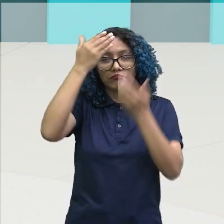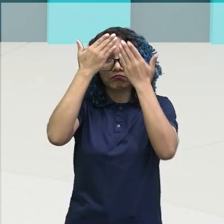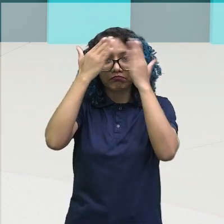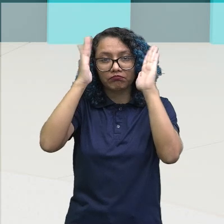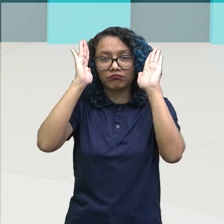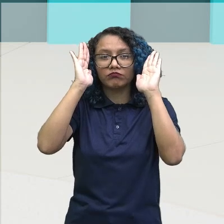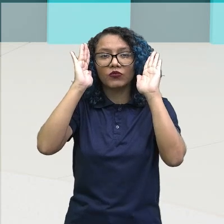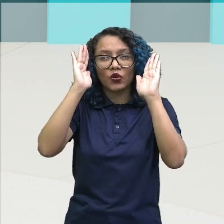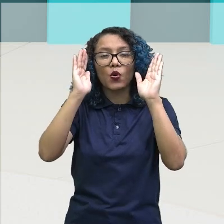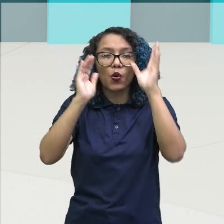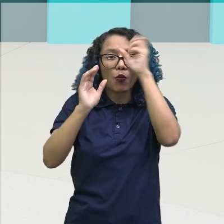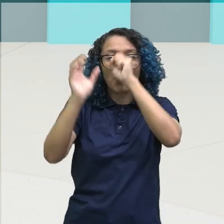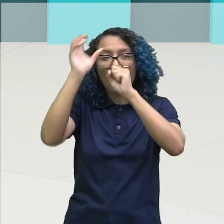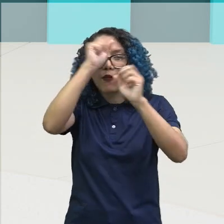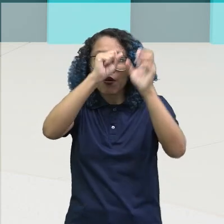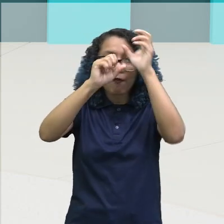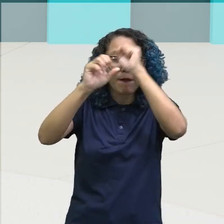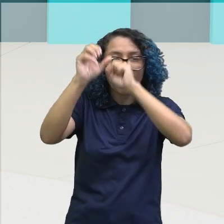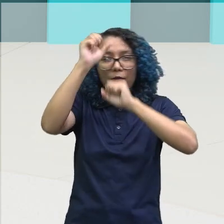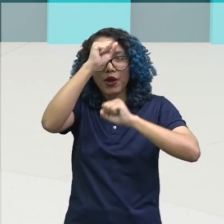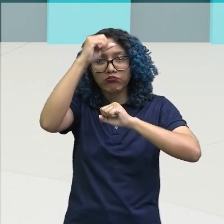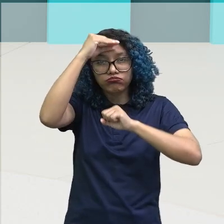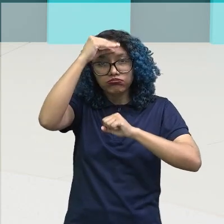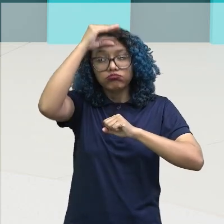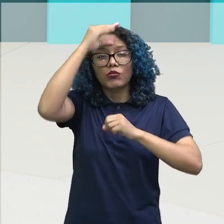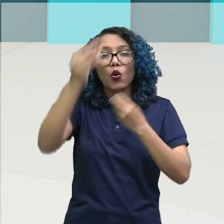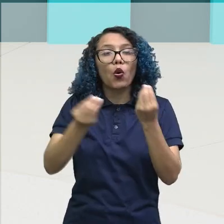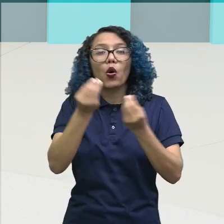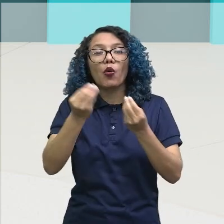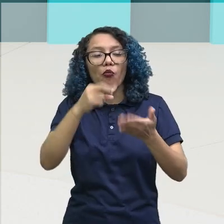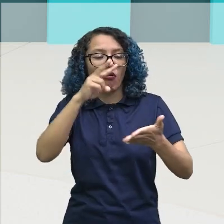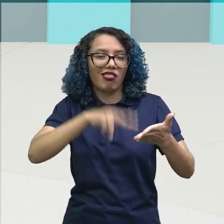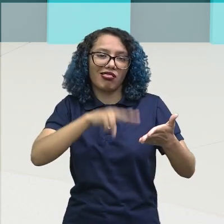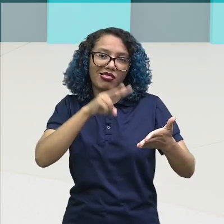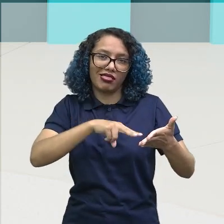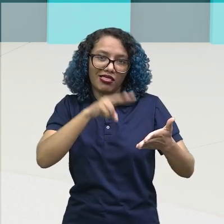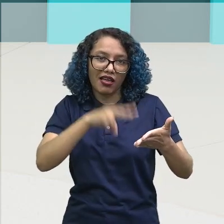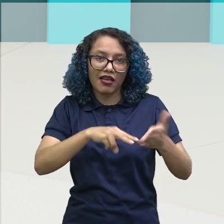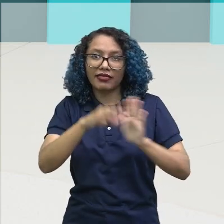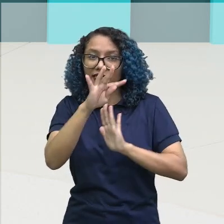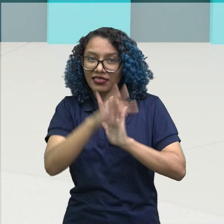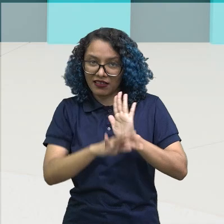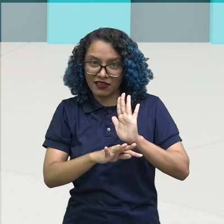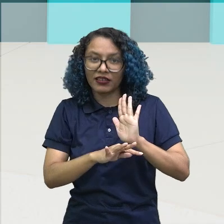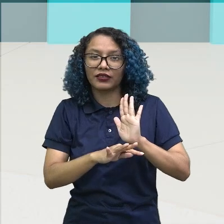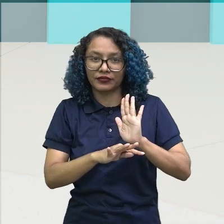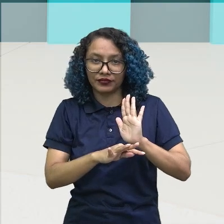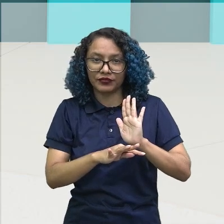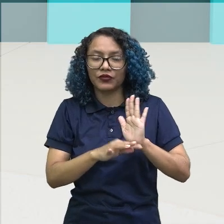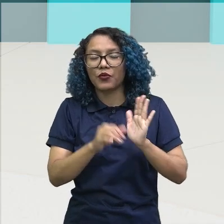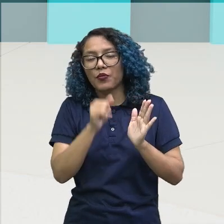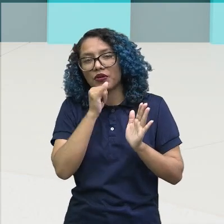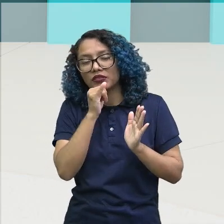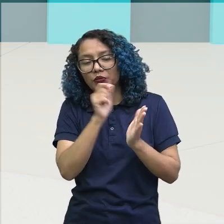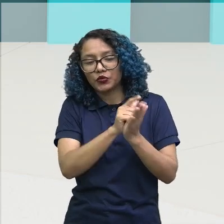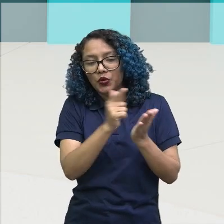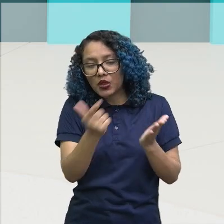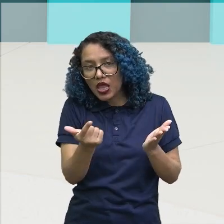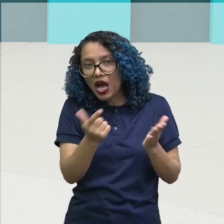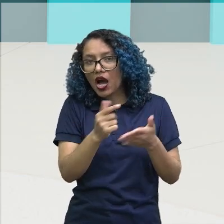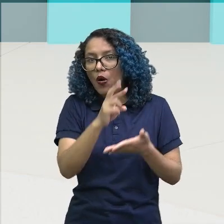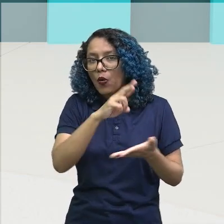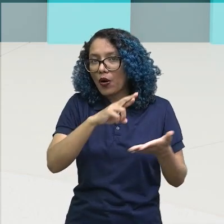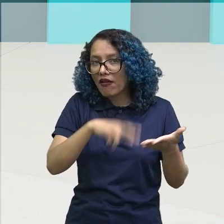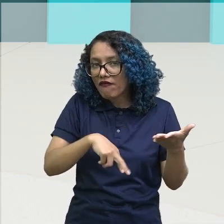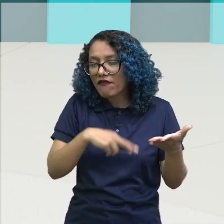ou seja, o seu conhecimento de mundo por meio dessa leitura, por meio da leitura, claro, de textos, jornais, em